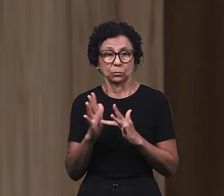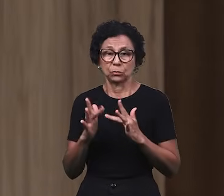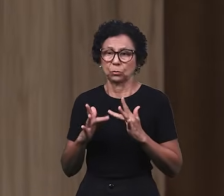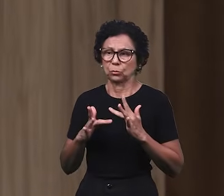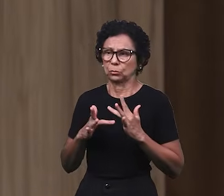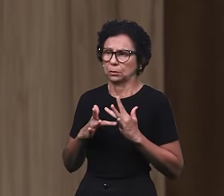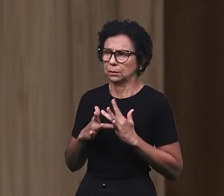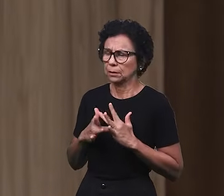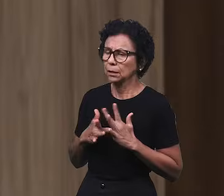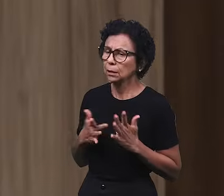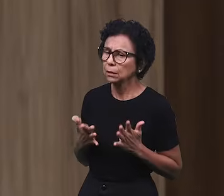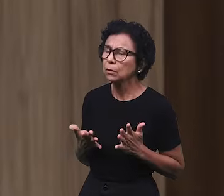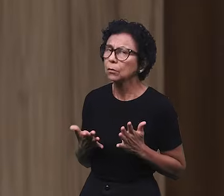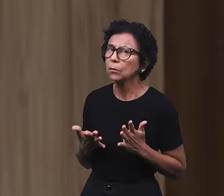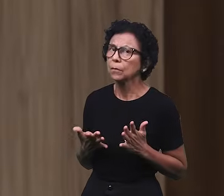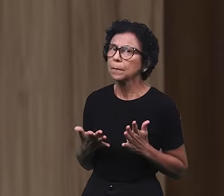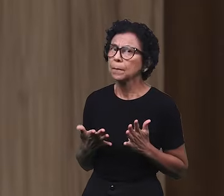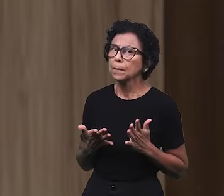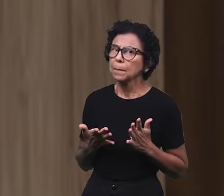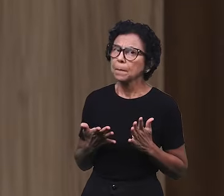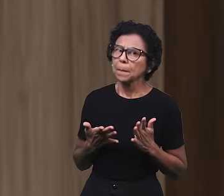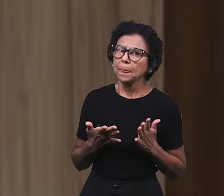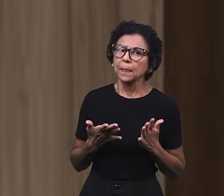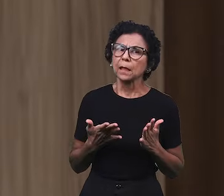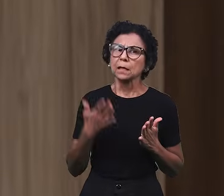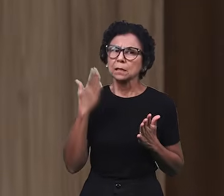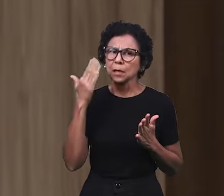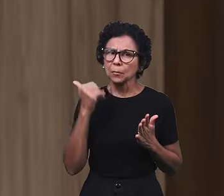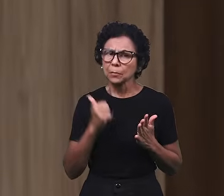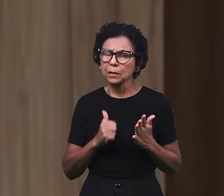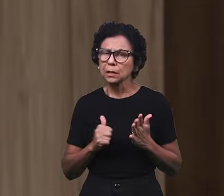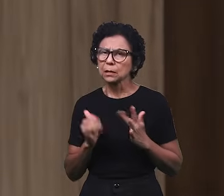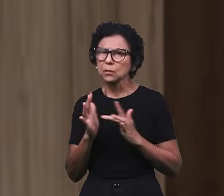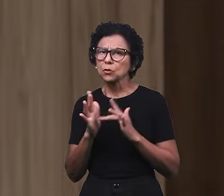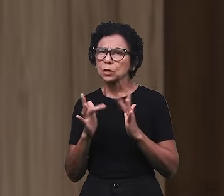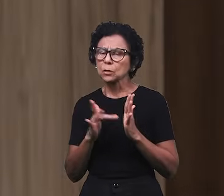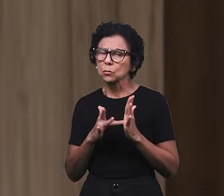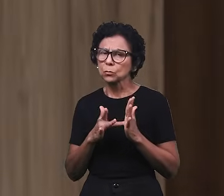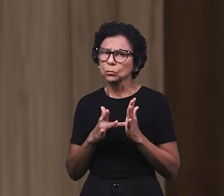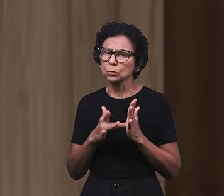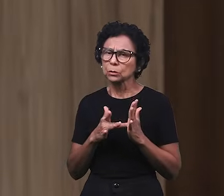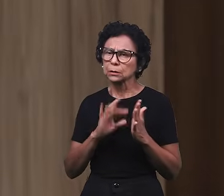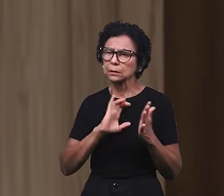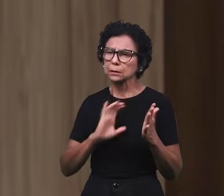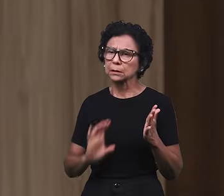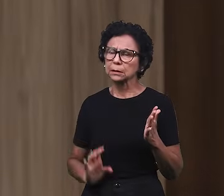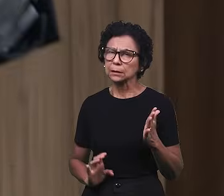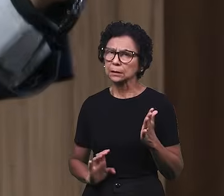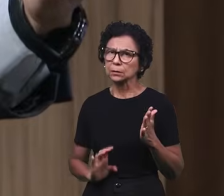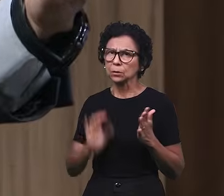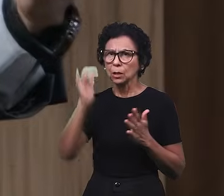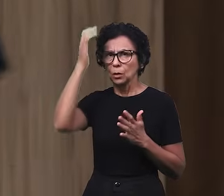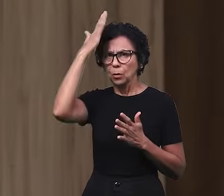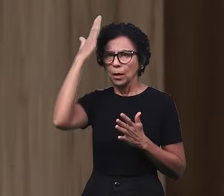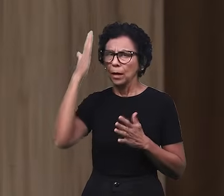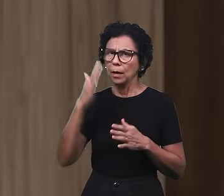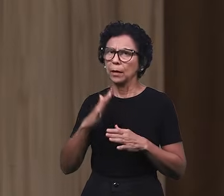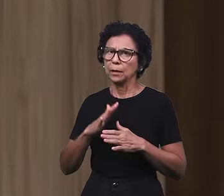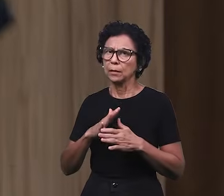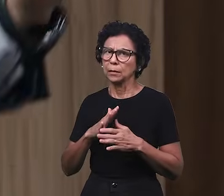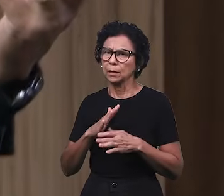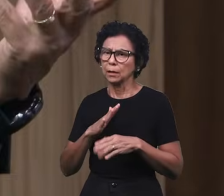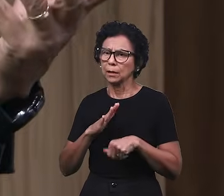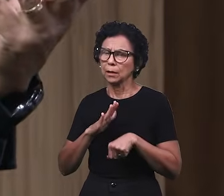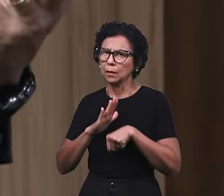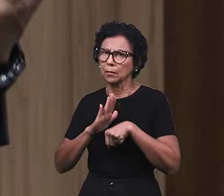rei dos judeus, o Cristo, eram a mesma pessoa, seria natural, sendo eles homens